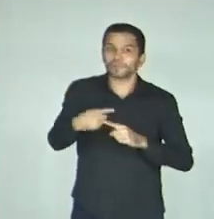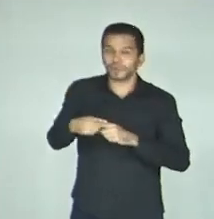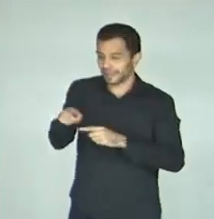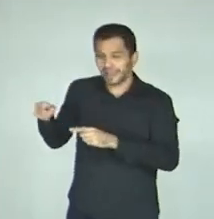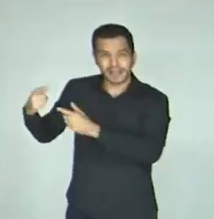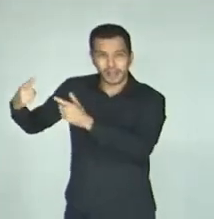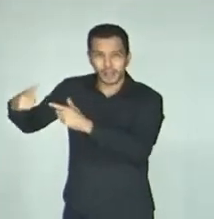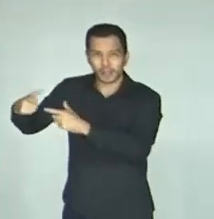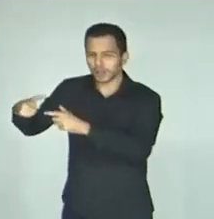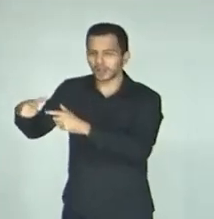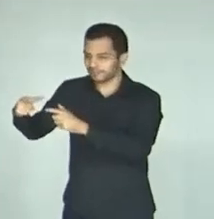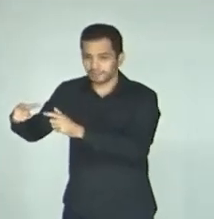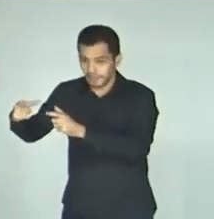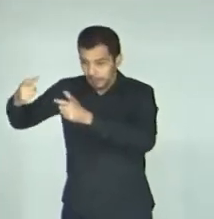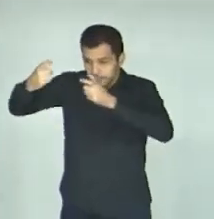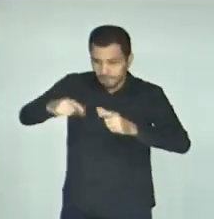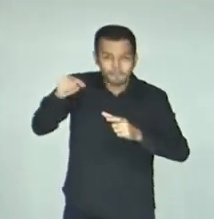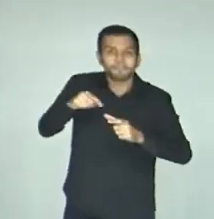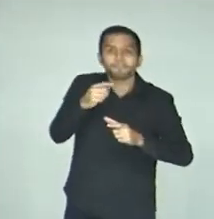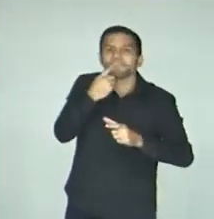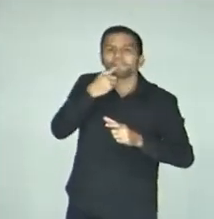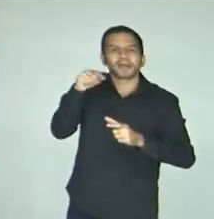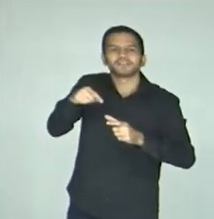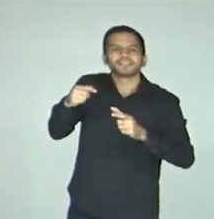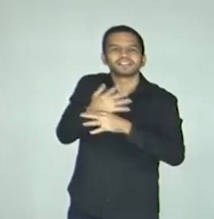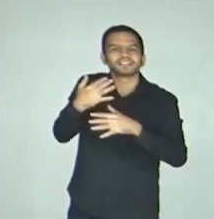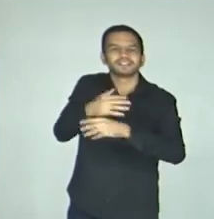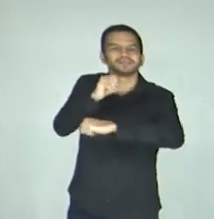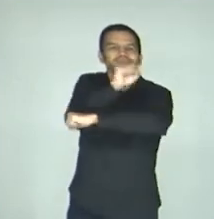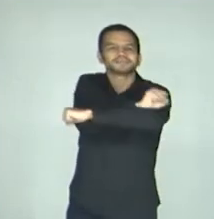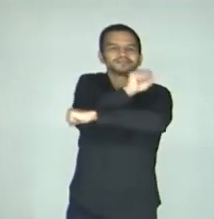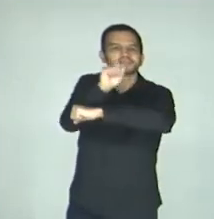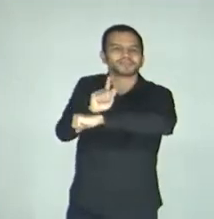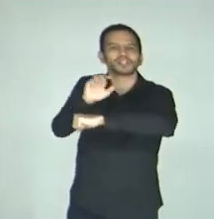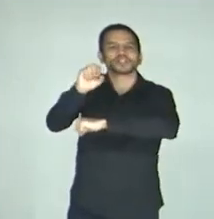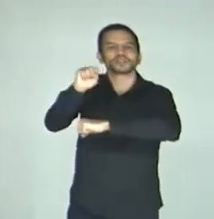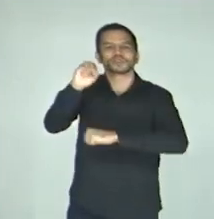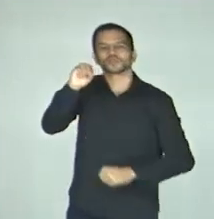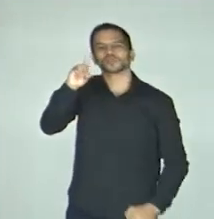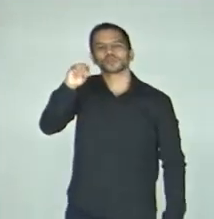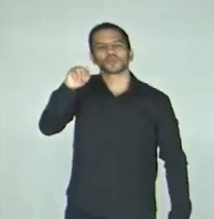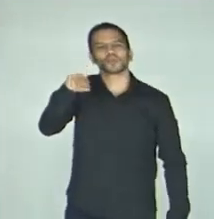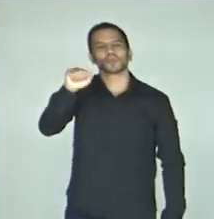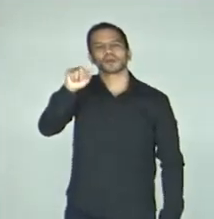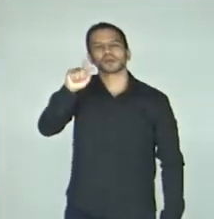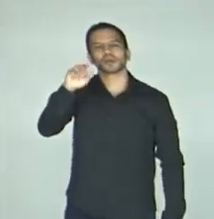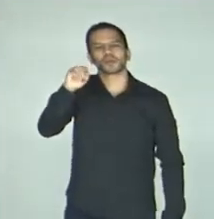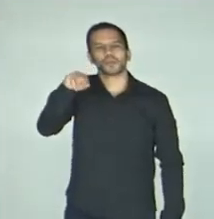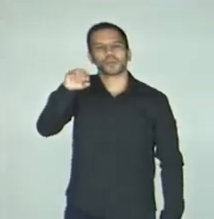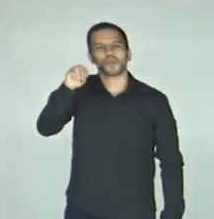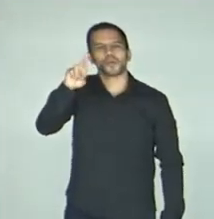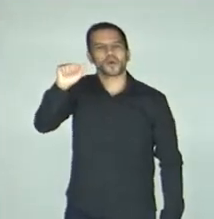e Gomorra seriam textro idas por Deus e tudo aquilo que tava verdinho um dia e a tá